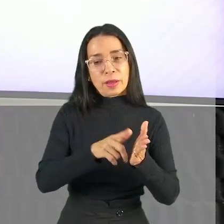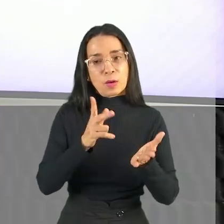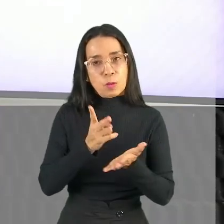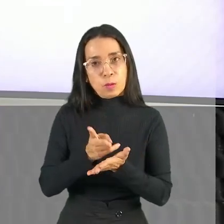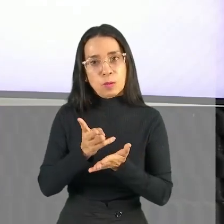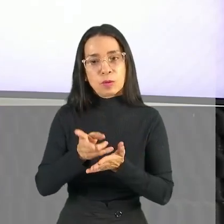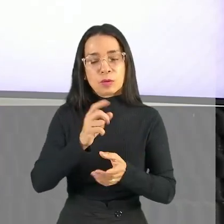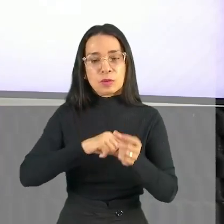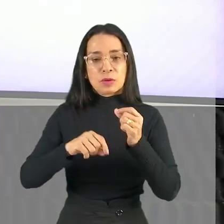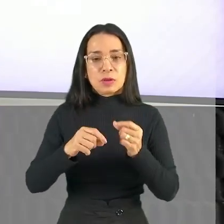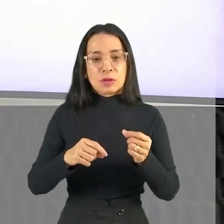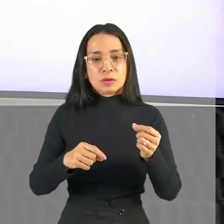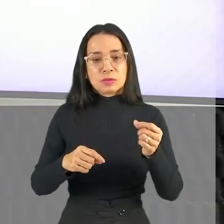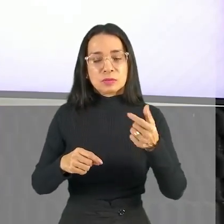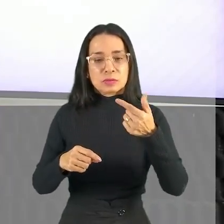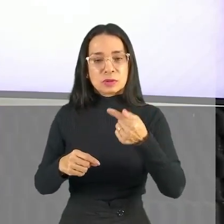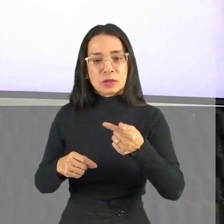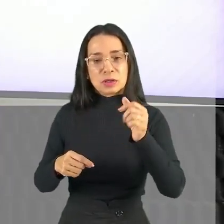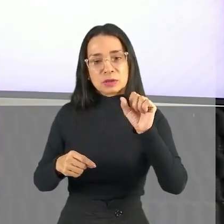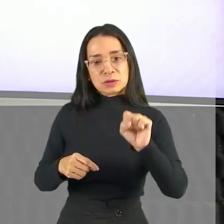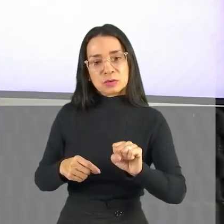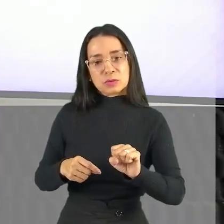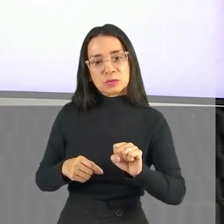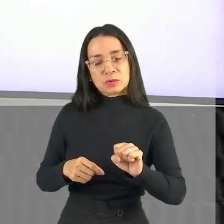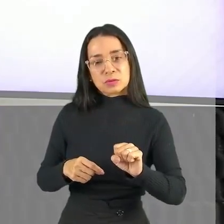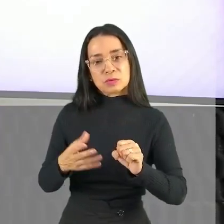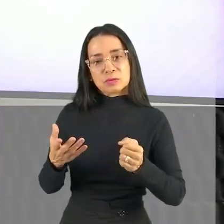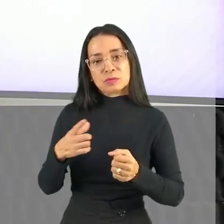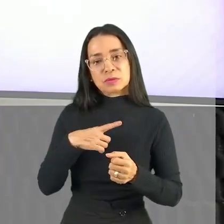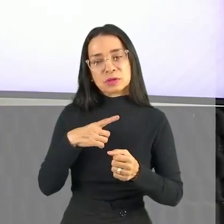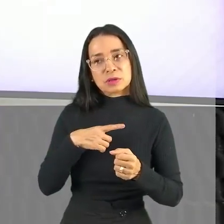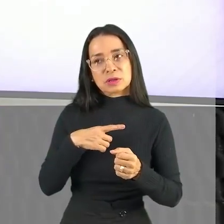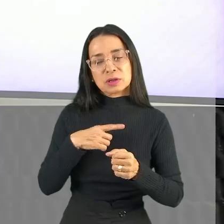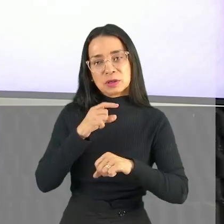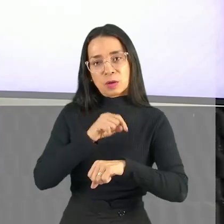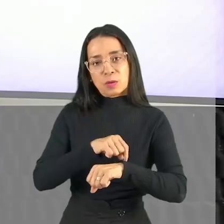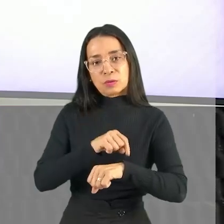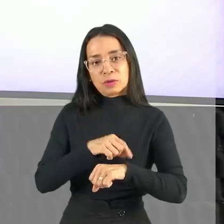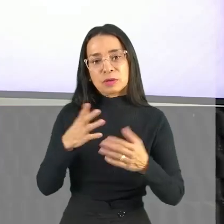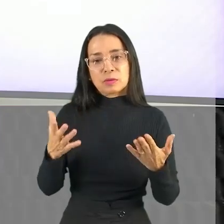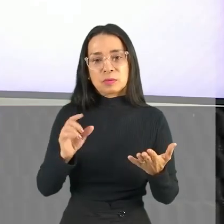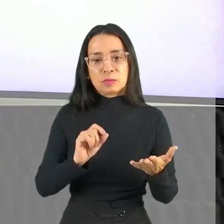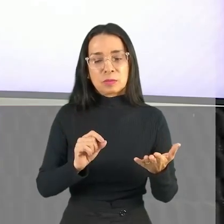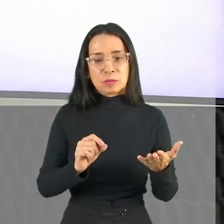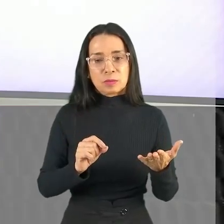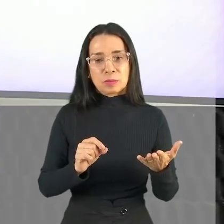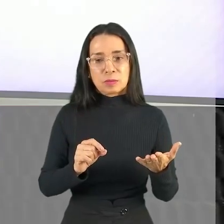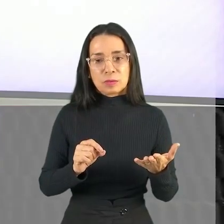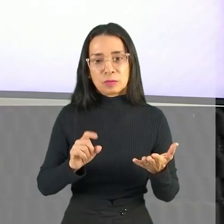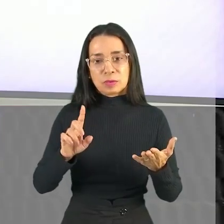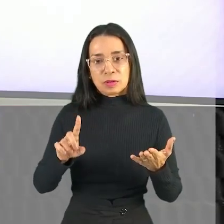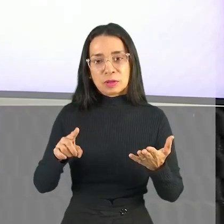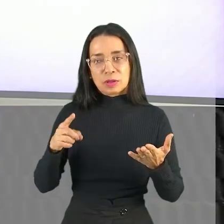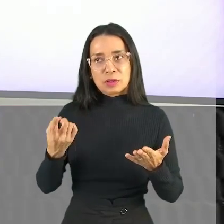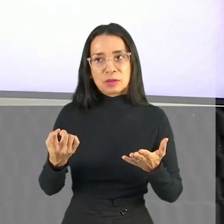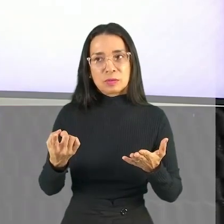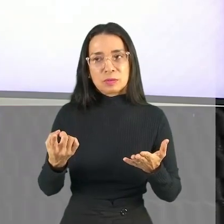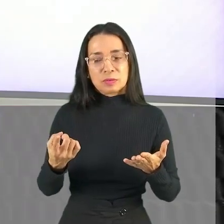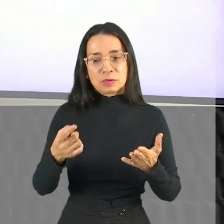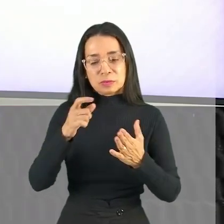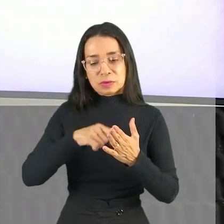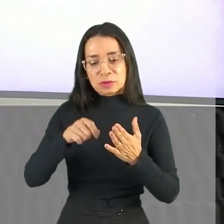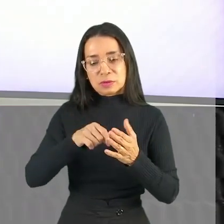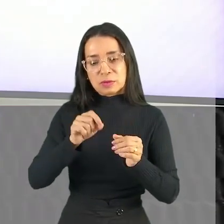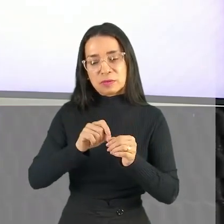8 você dê um hiato de tempo. Então, depois que você escrever ali, vá fazer outras questões da prova